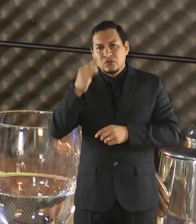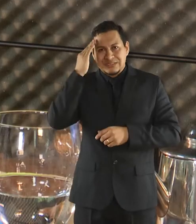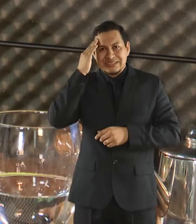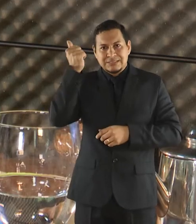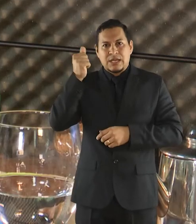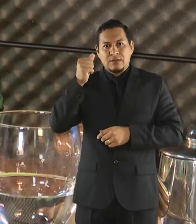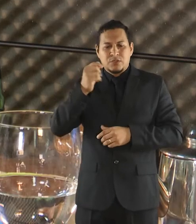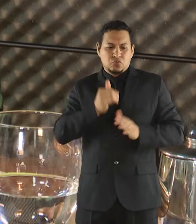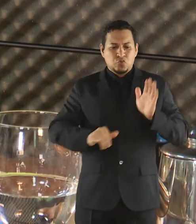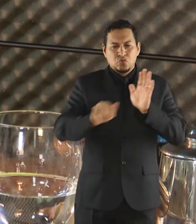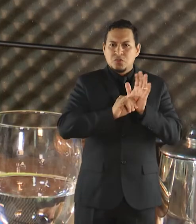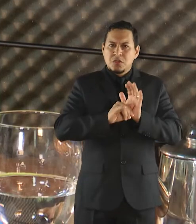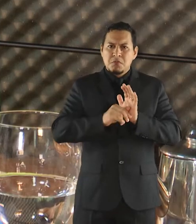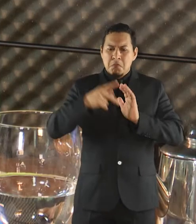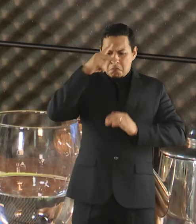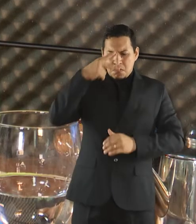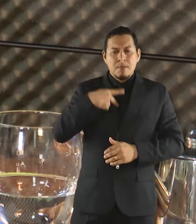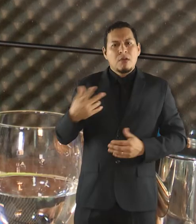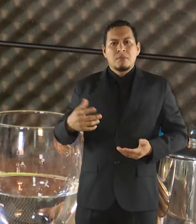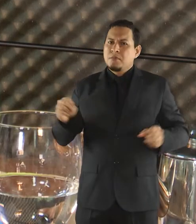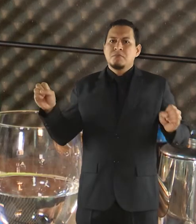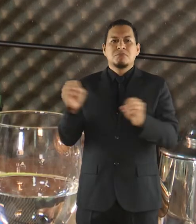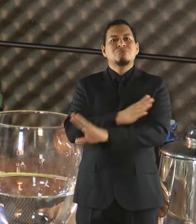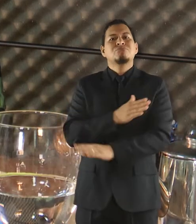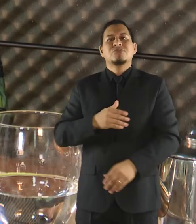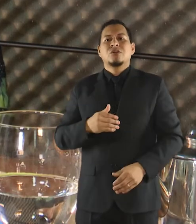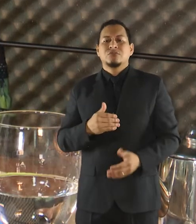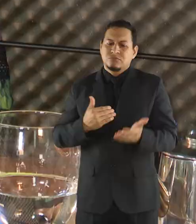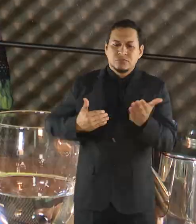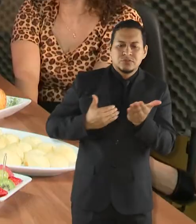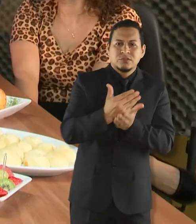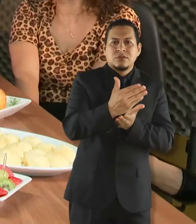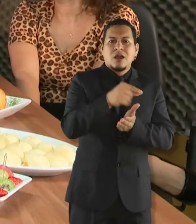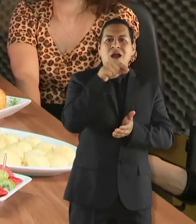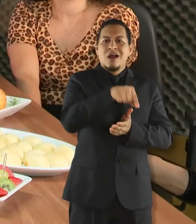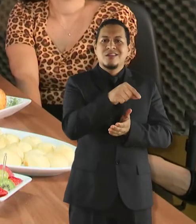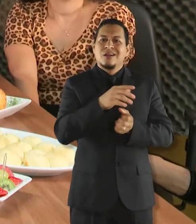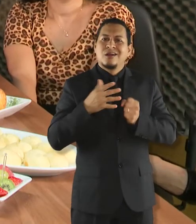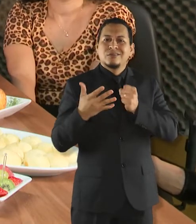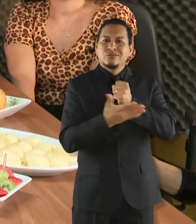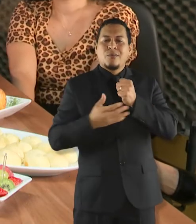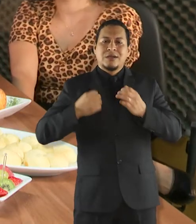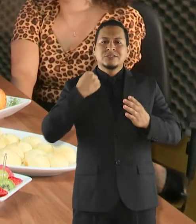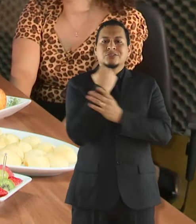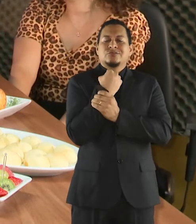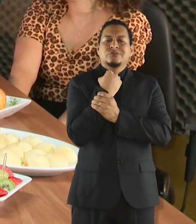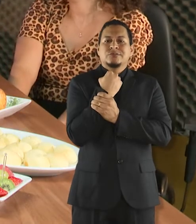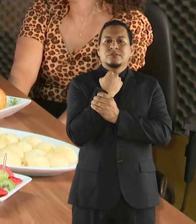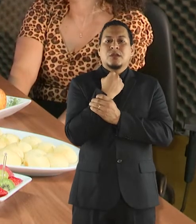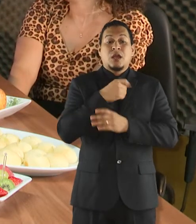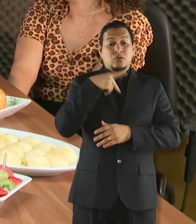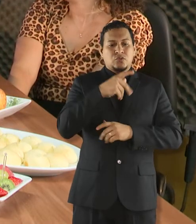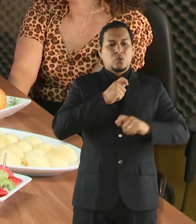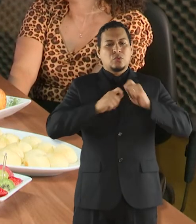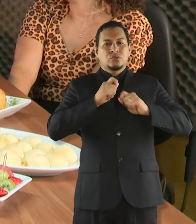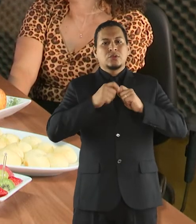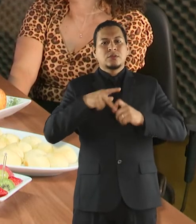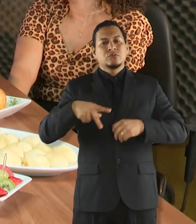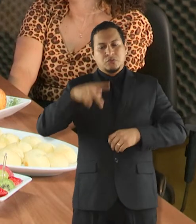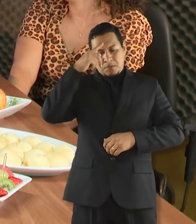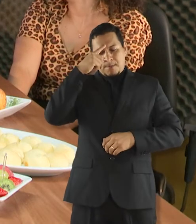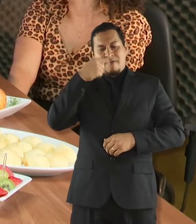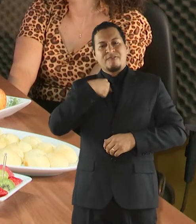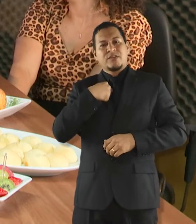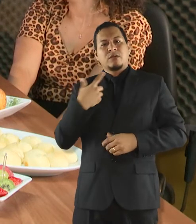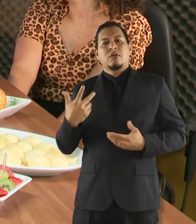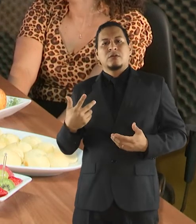quem você é, de onde você veio, pronto, né? É teu porto seguro ali, né? Seu porto seguro. Ok. É o controle da sua personalidade,